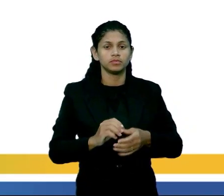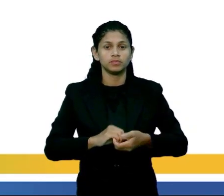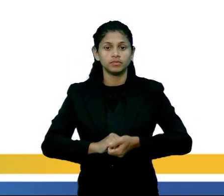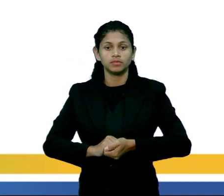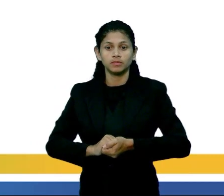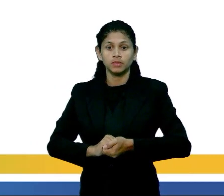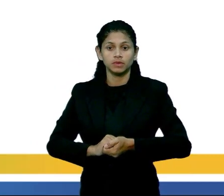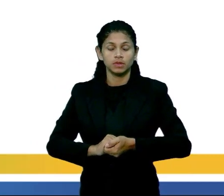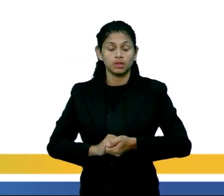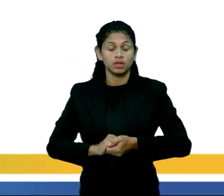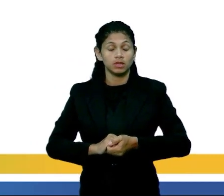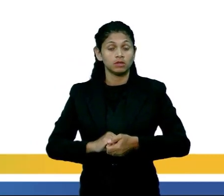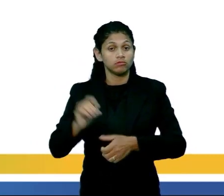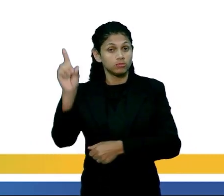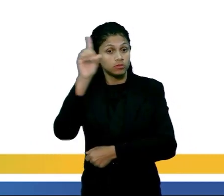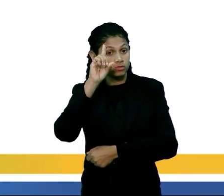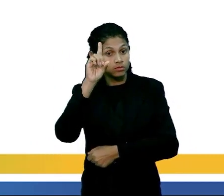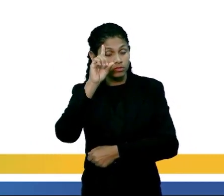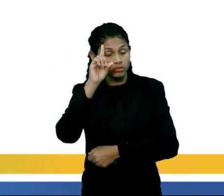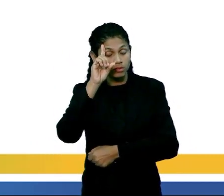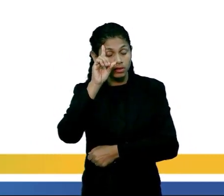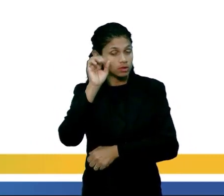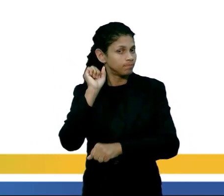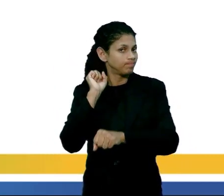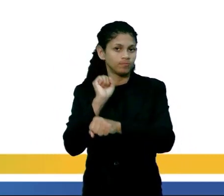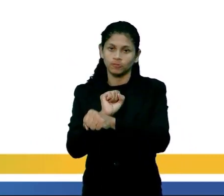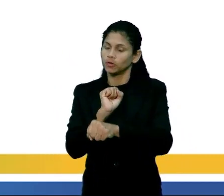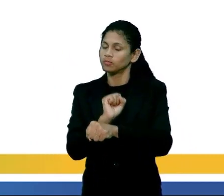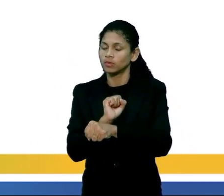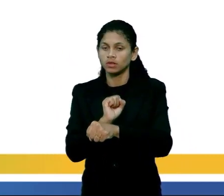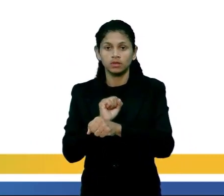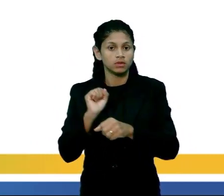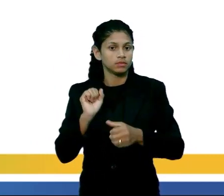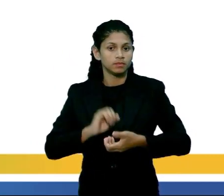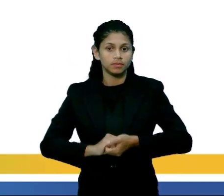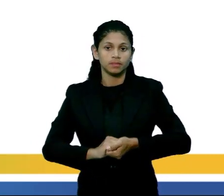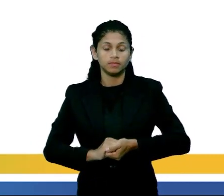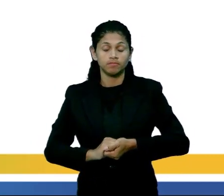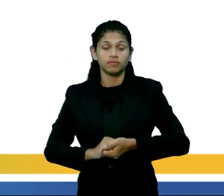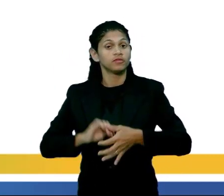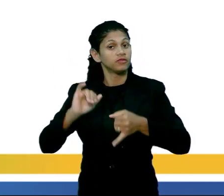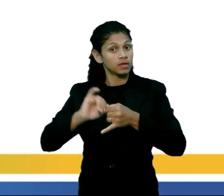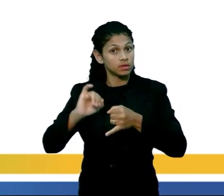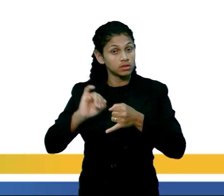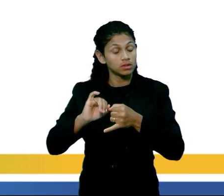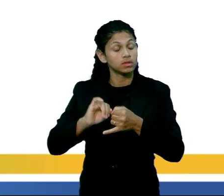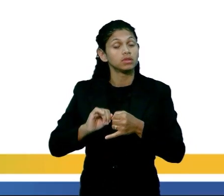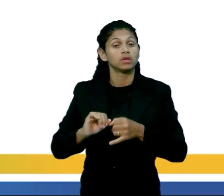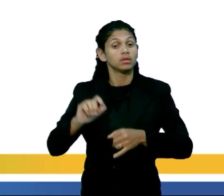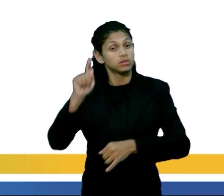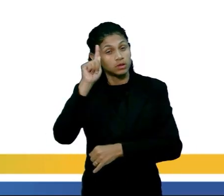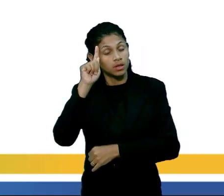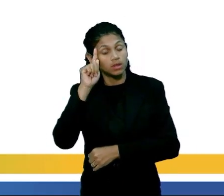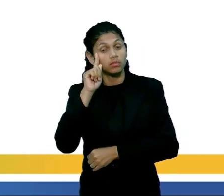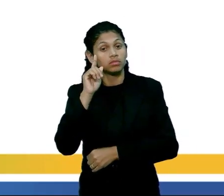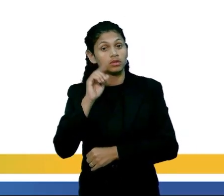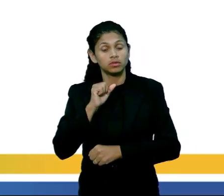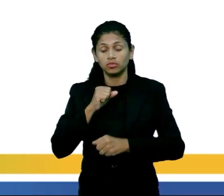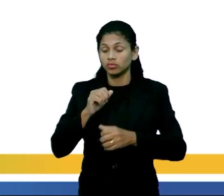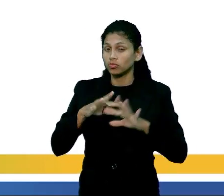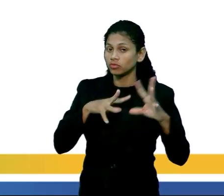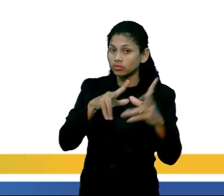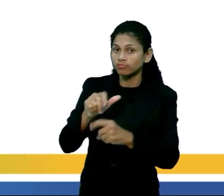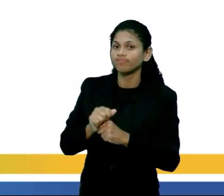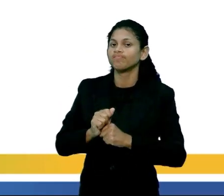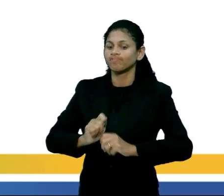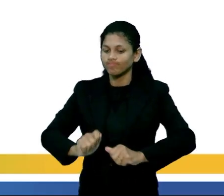raramente paramos para prestar atenção neles ou em como executamos. Porém, todas as atividades exigem esforço físico e submetem o